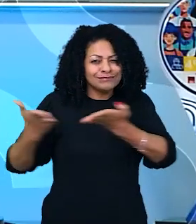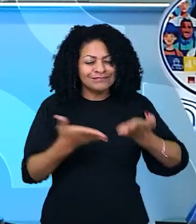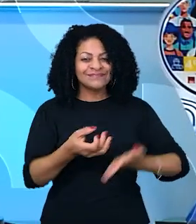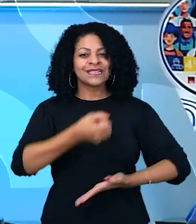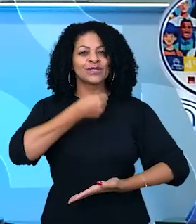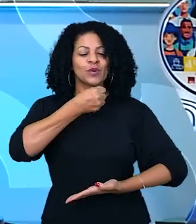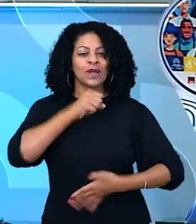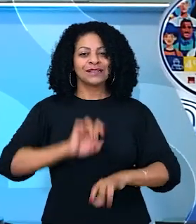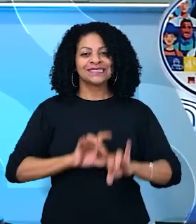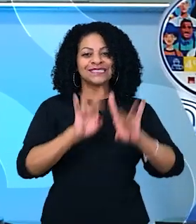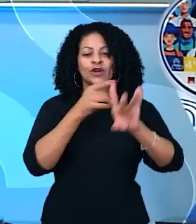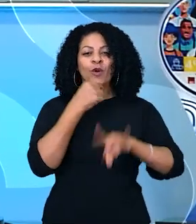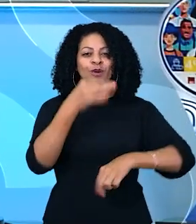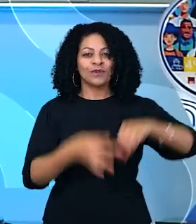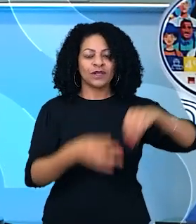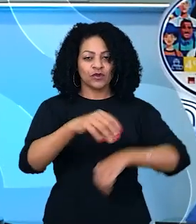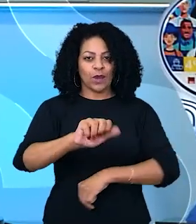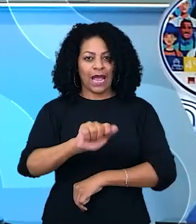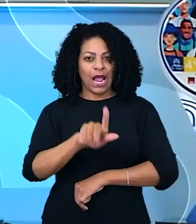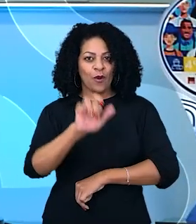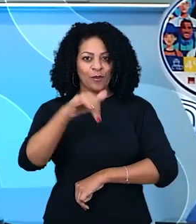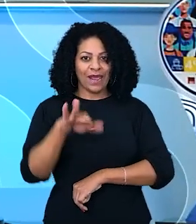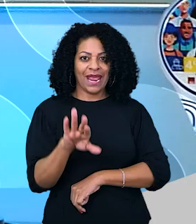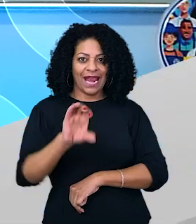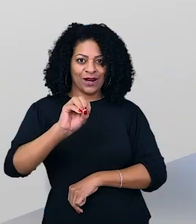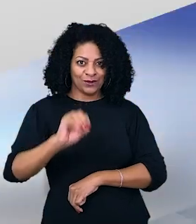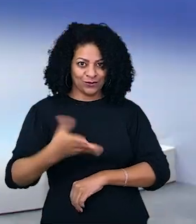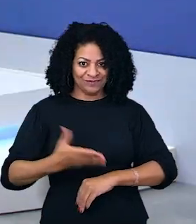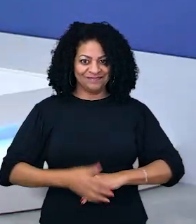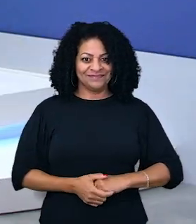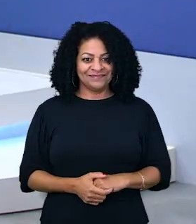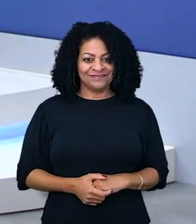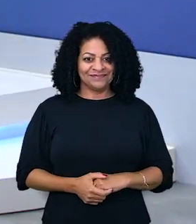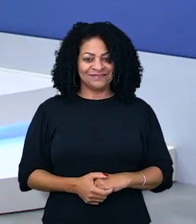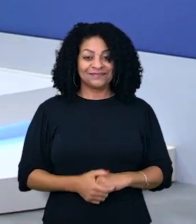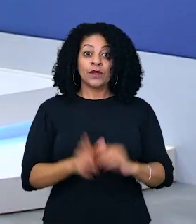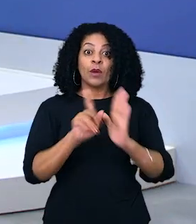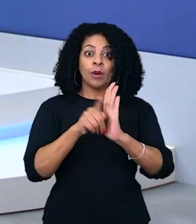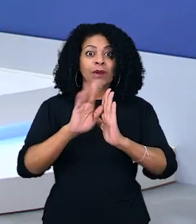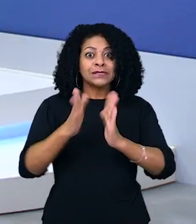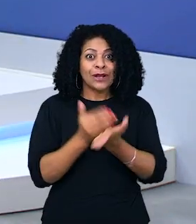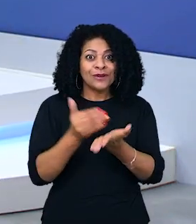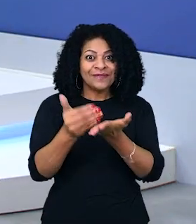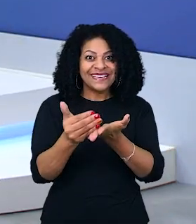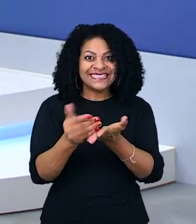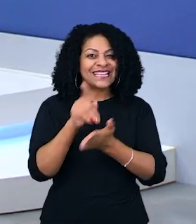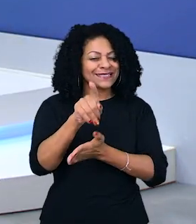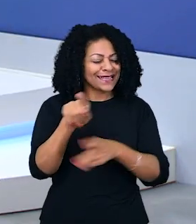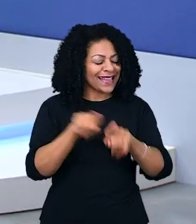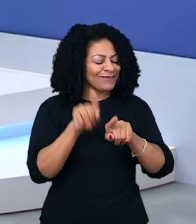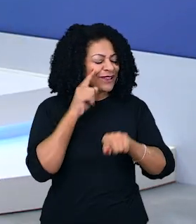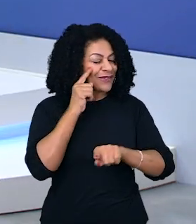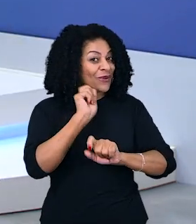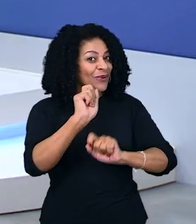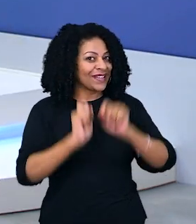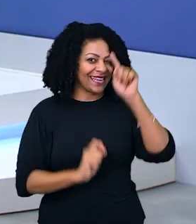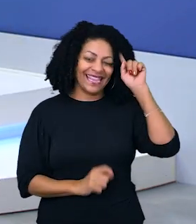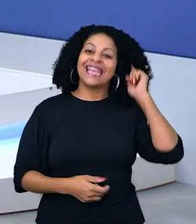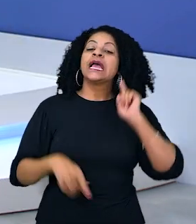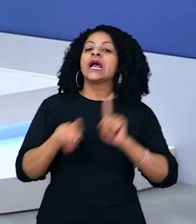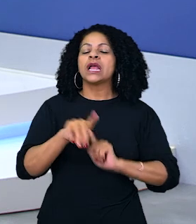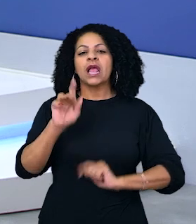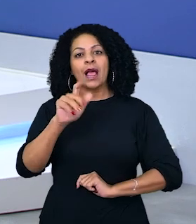uma entrevista especial com o ministro Alberto Balazeiro. O programa já está começando e você vai ver ainda. Caso